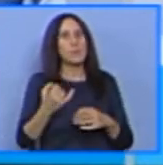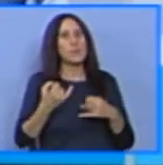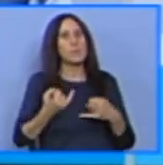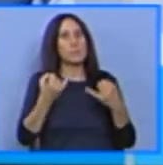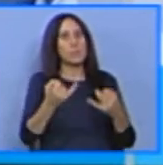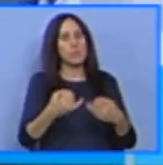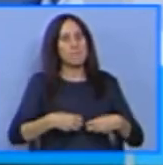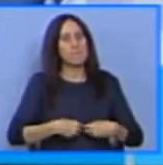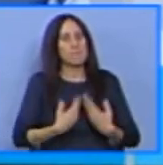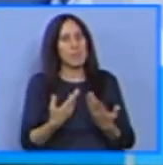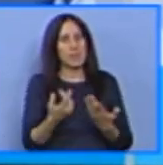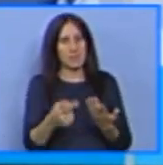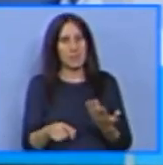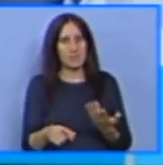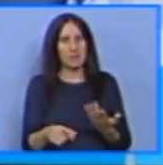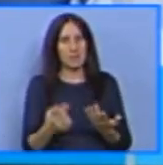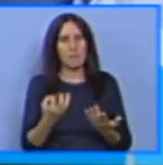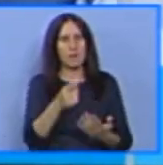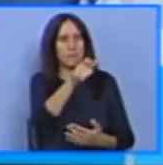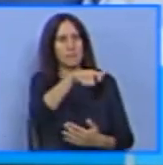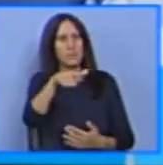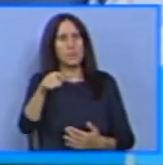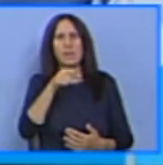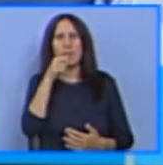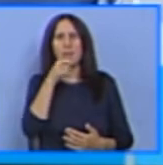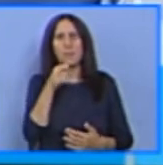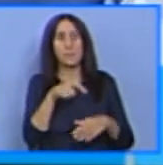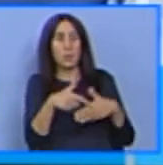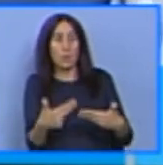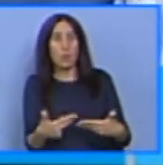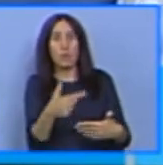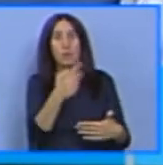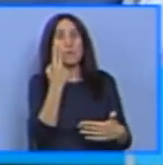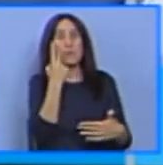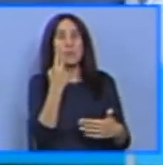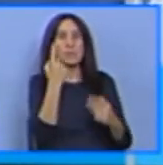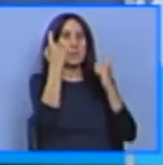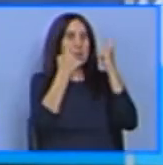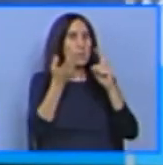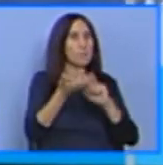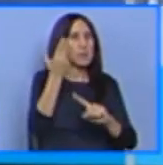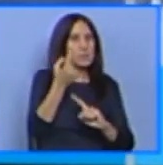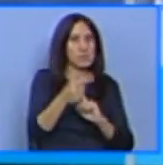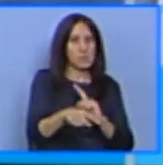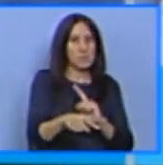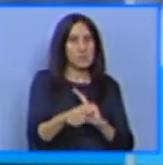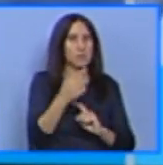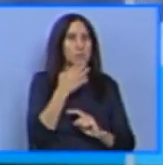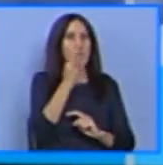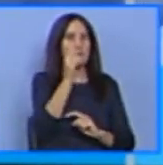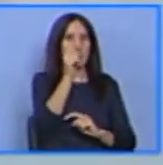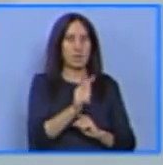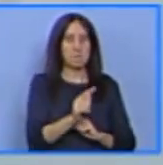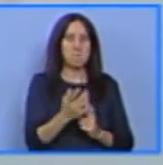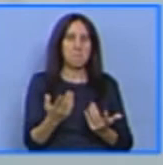acabam por encontrar eco, mesmo em pessoas que, de facto, atualmente, se calhar têm uma vivência mais intelectual da sua fé. Portanto, eu acho